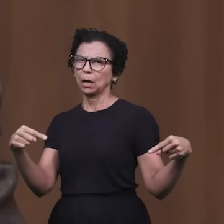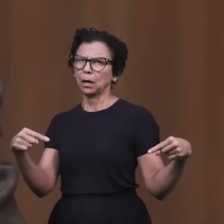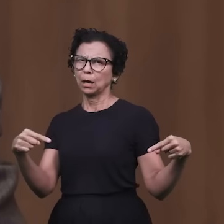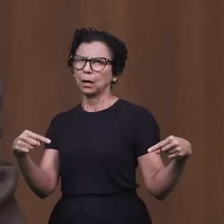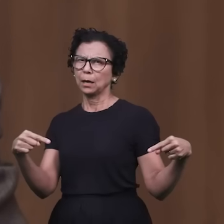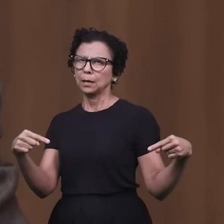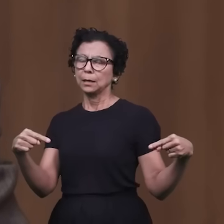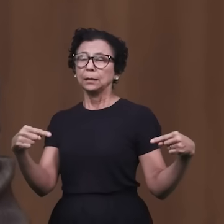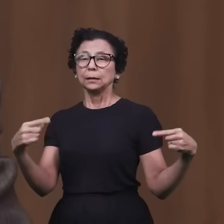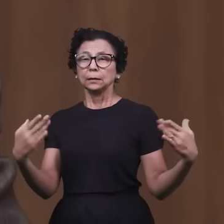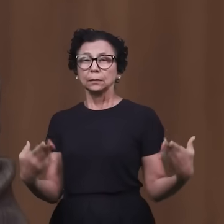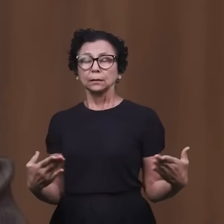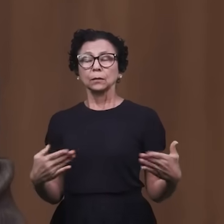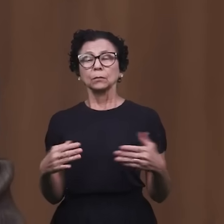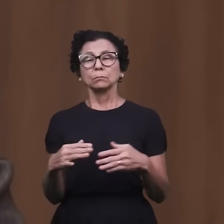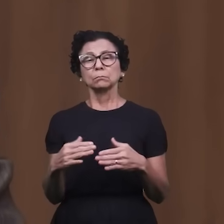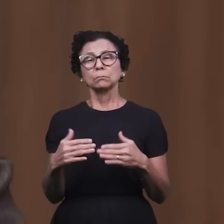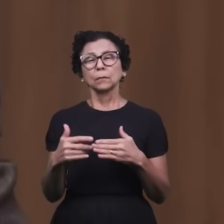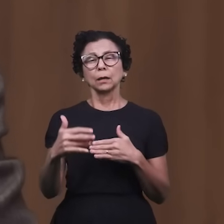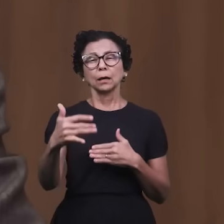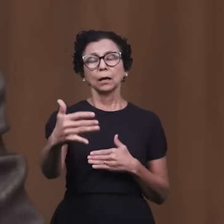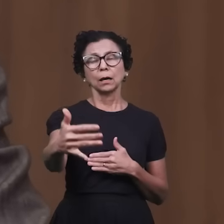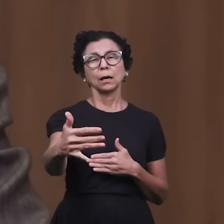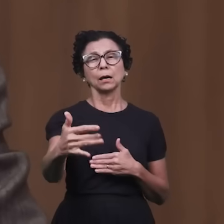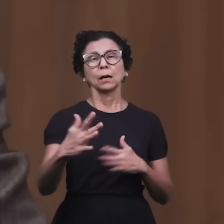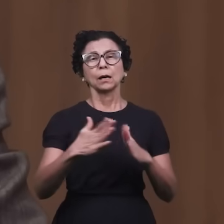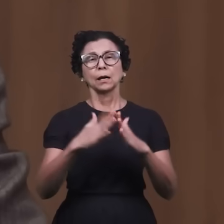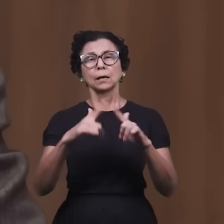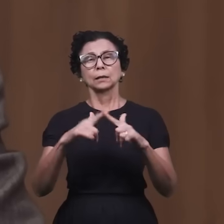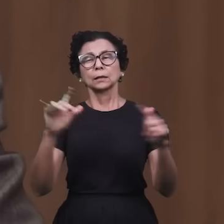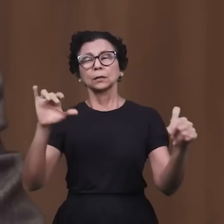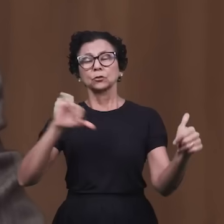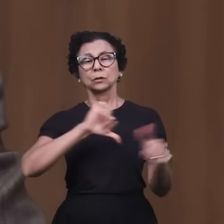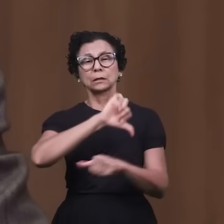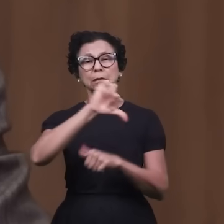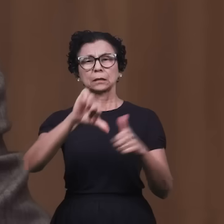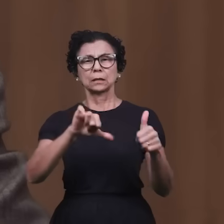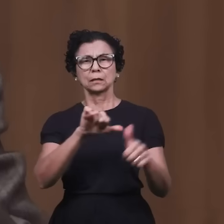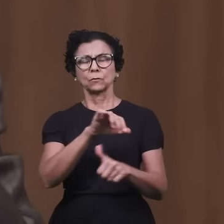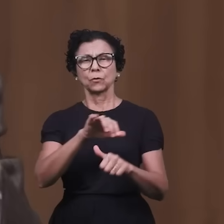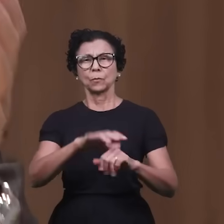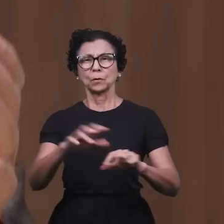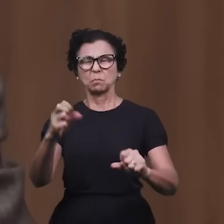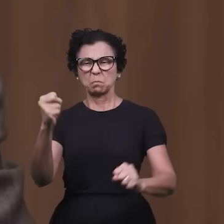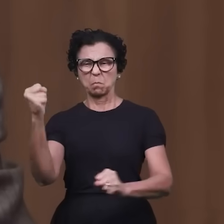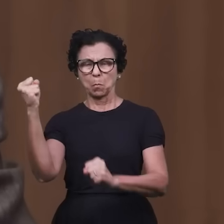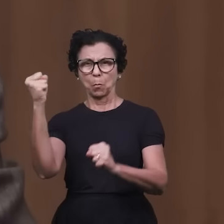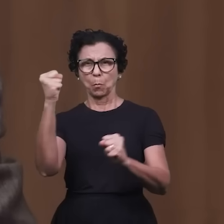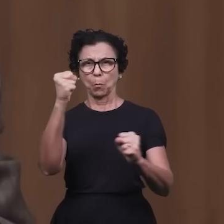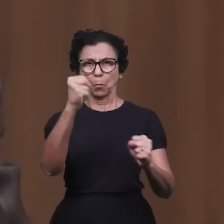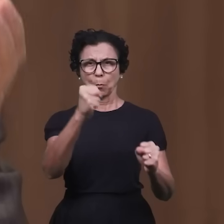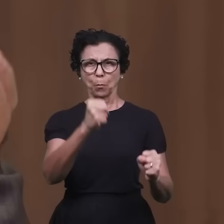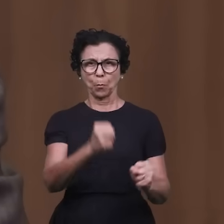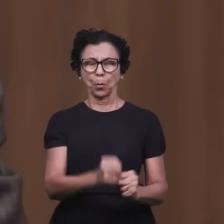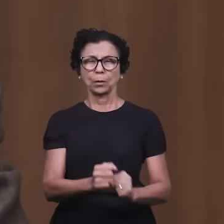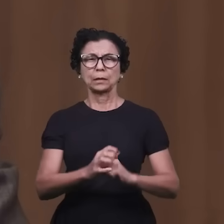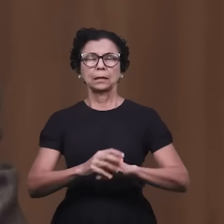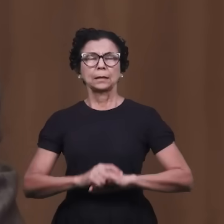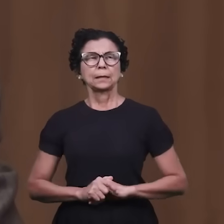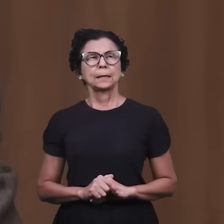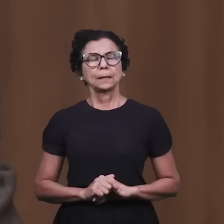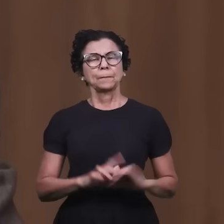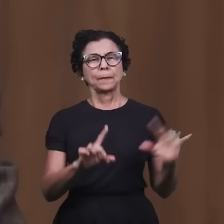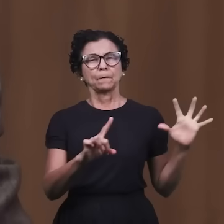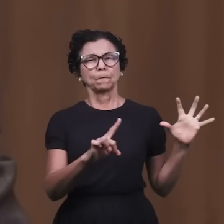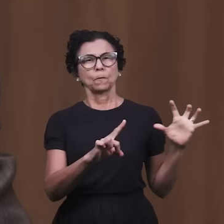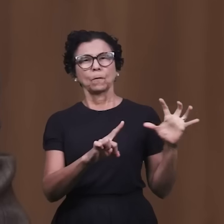à verdade transformou a igreja mais tarde numa estrutura de tanto poder eclesiástico e